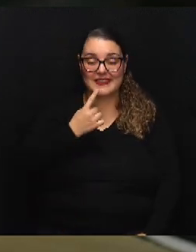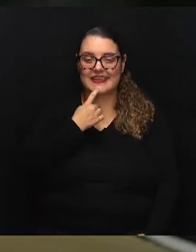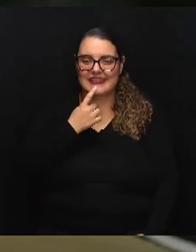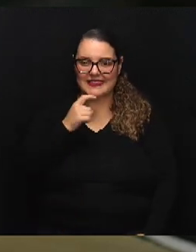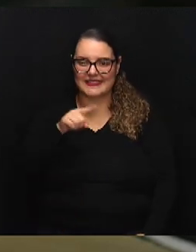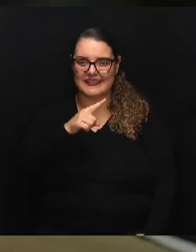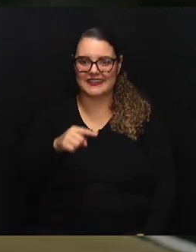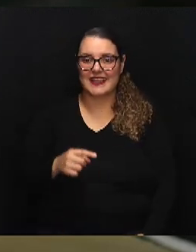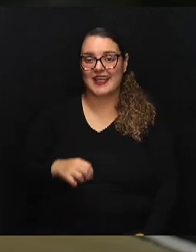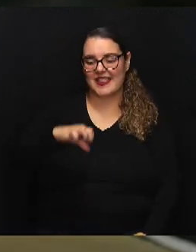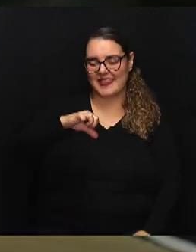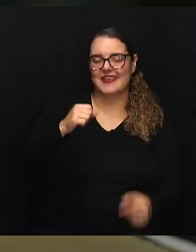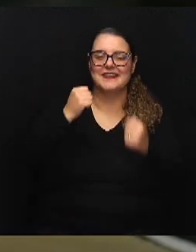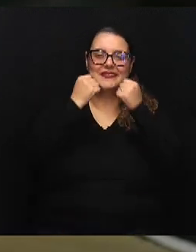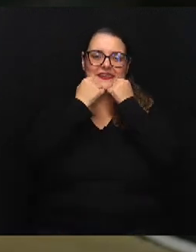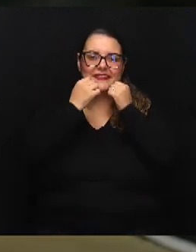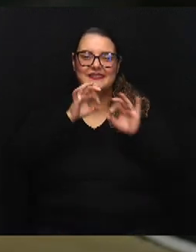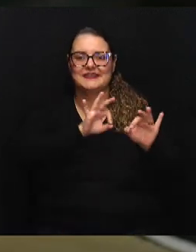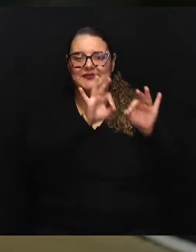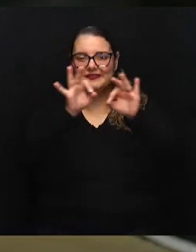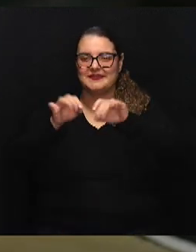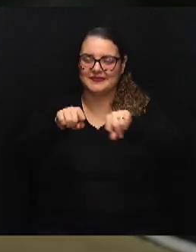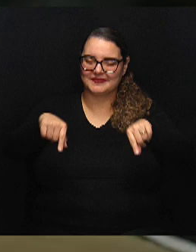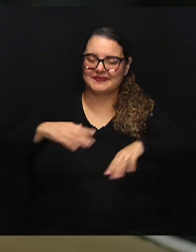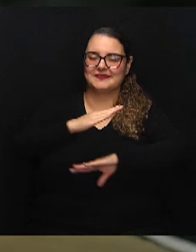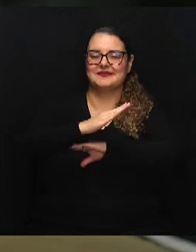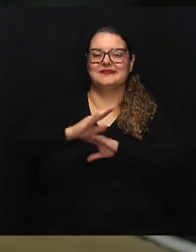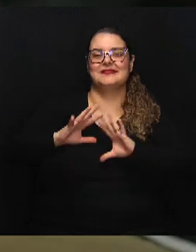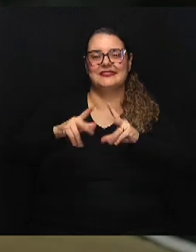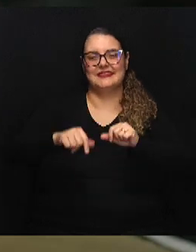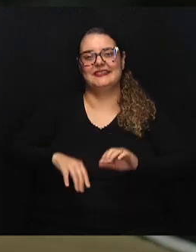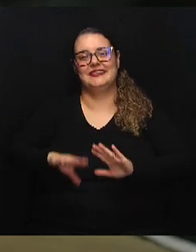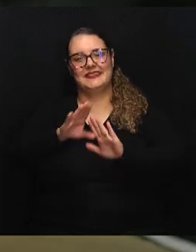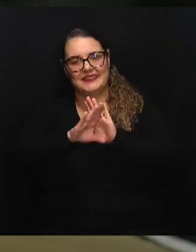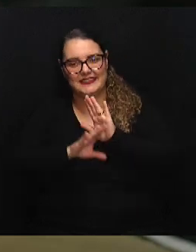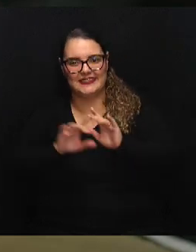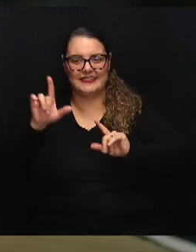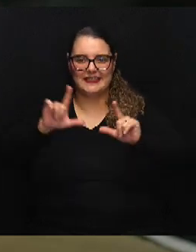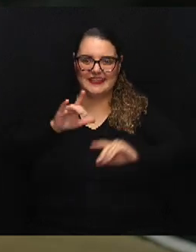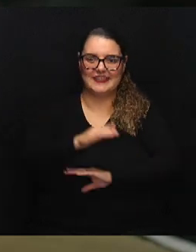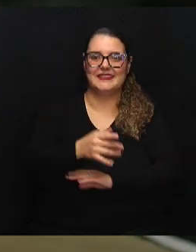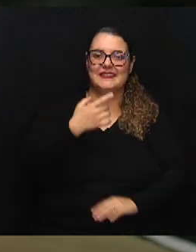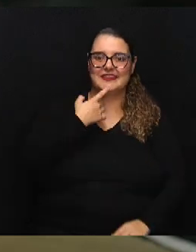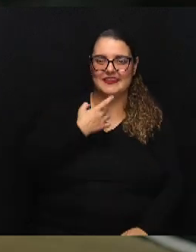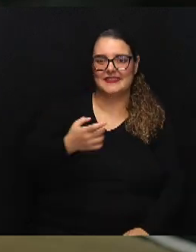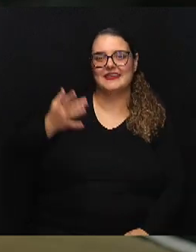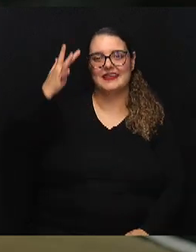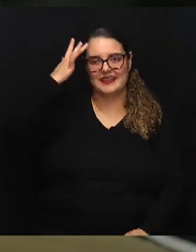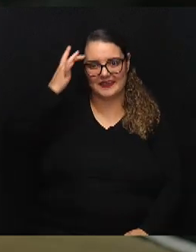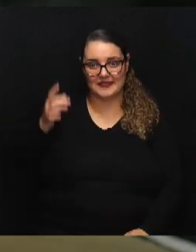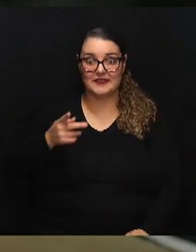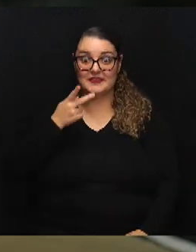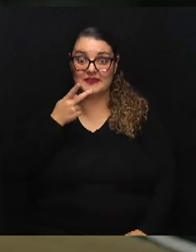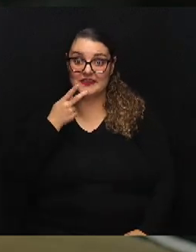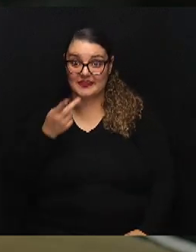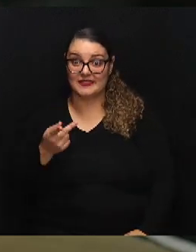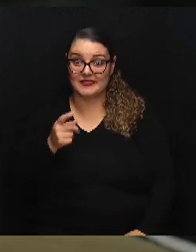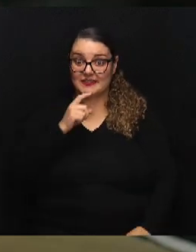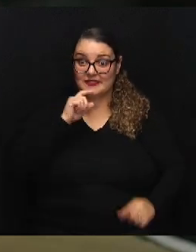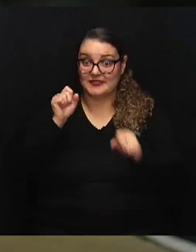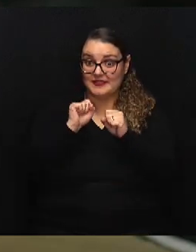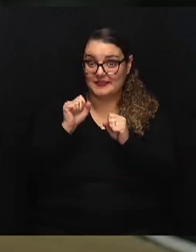julho, mas te convido para acompanhar o Estúdio Câmara e toda a programação da TV Câmara Campinas. Amanhã, Estúdio Câmara, a gente vai falar sobre frio, a